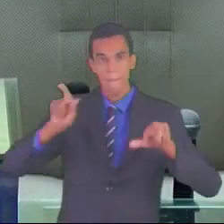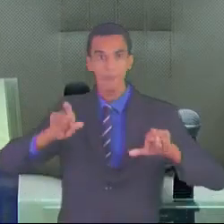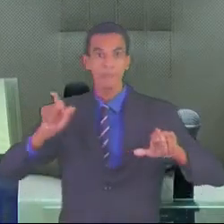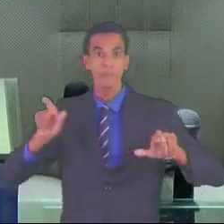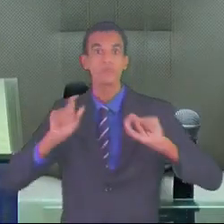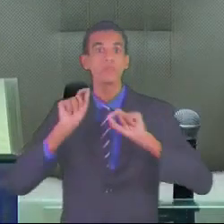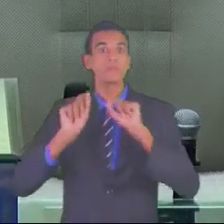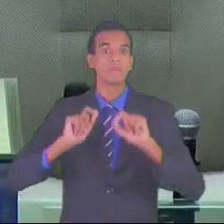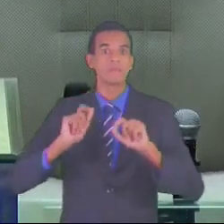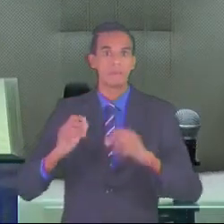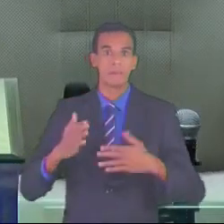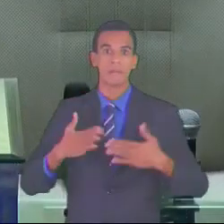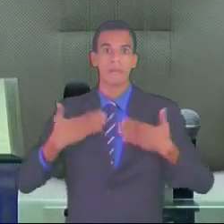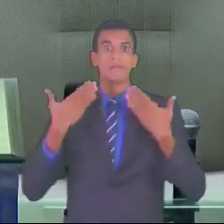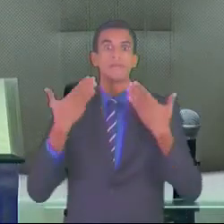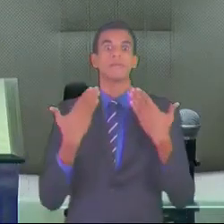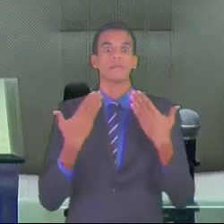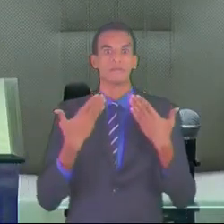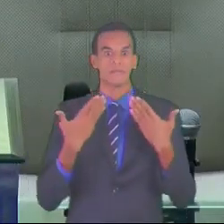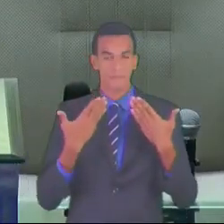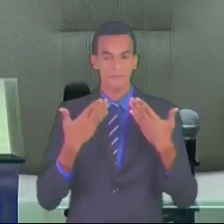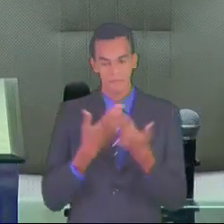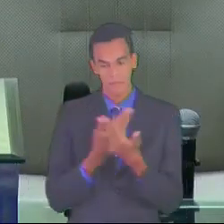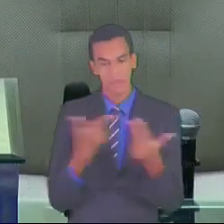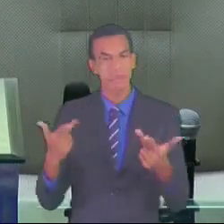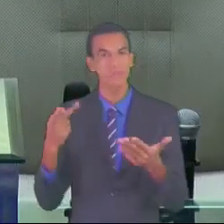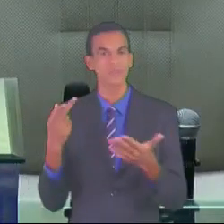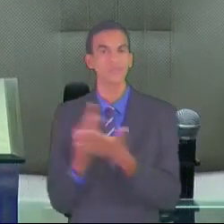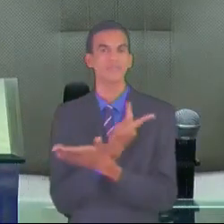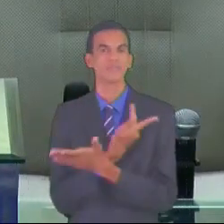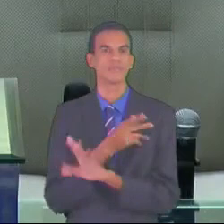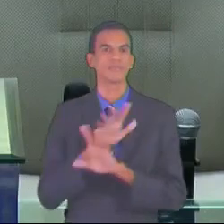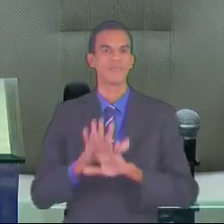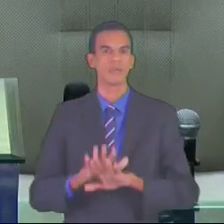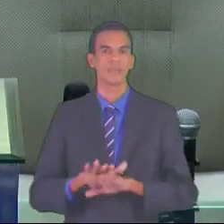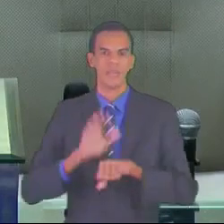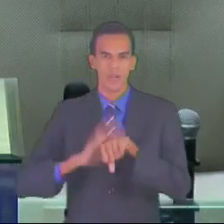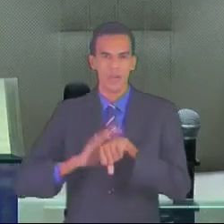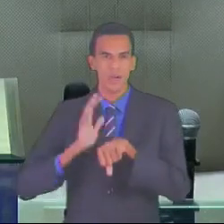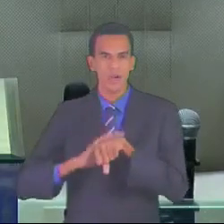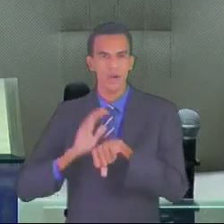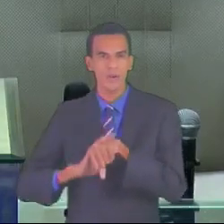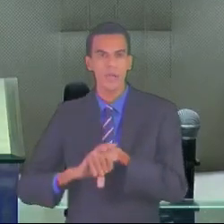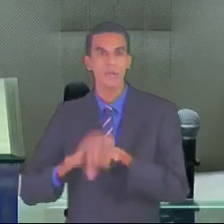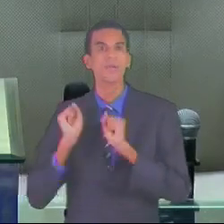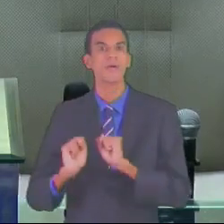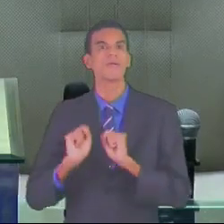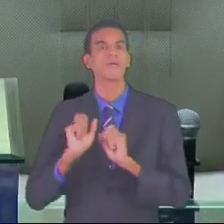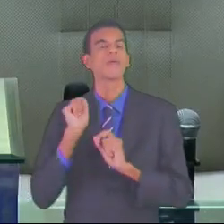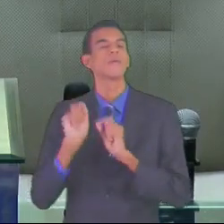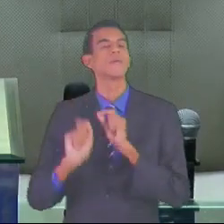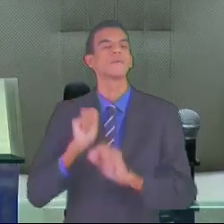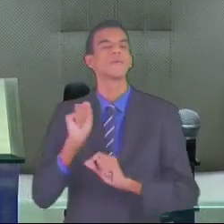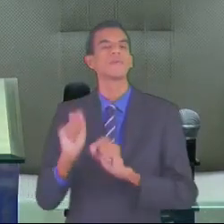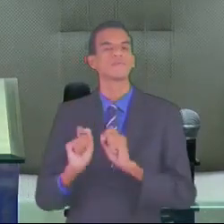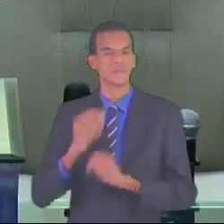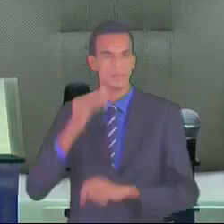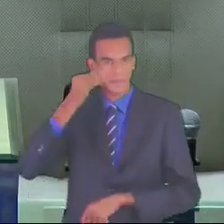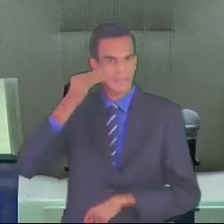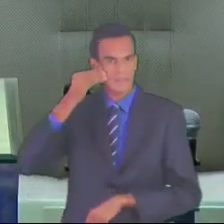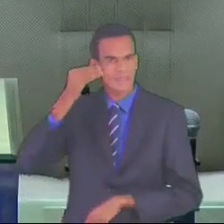polvorosa com tantas coisas. E as doenças, elas podem ser as